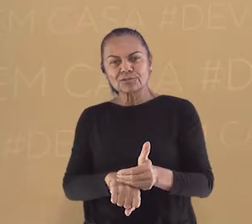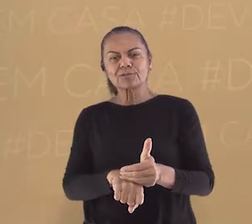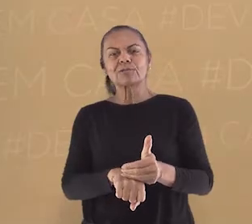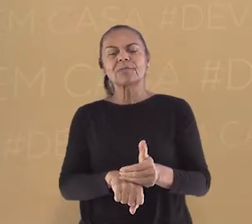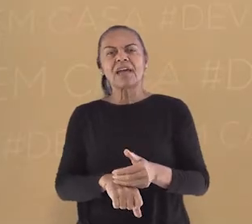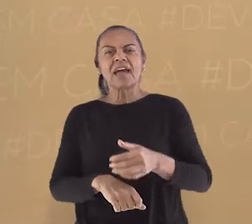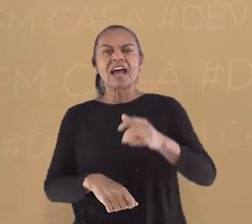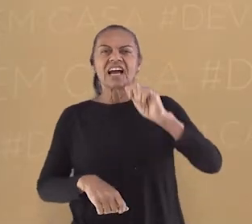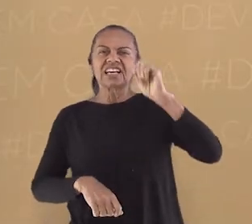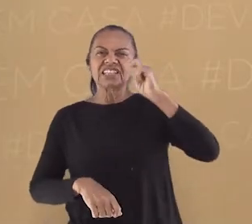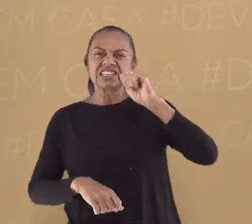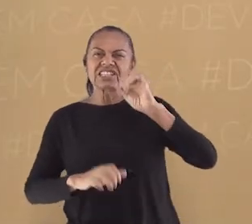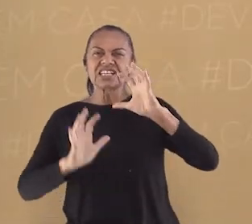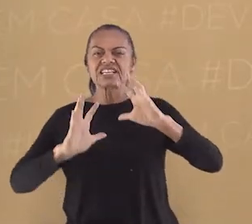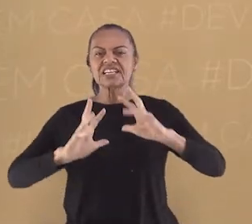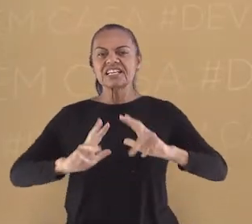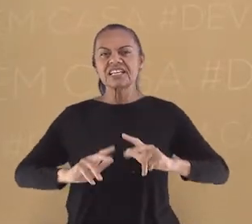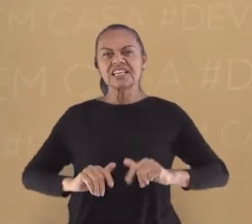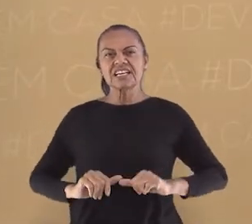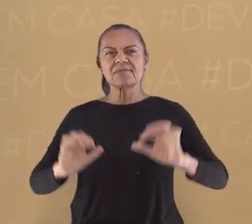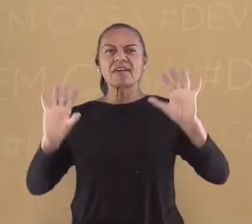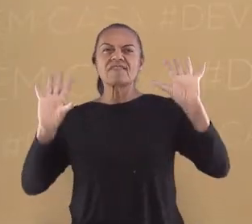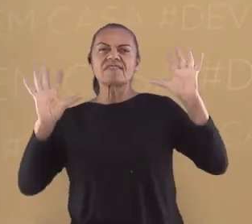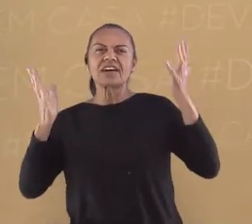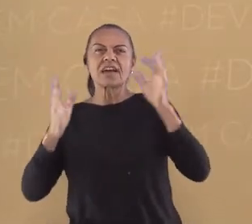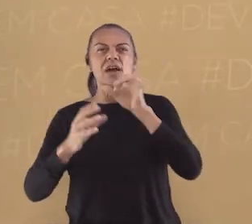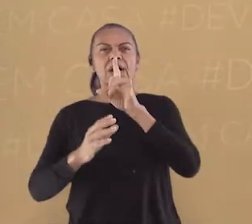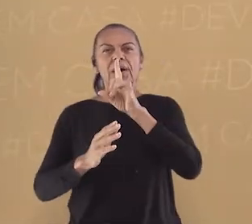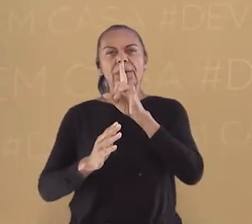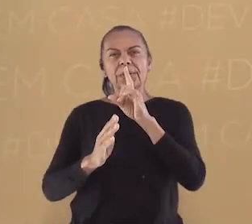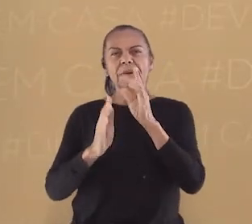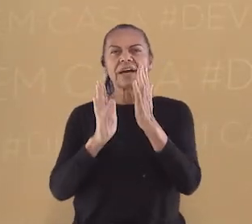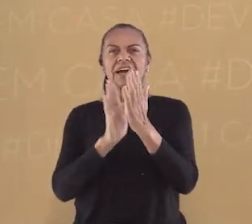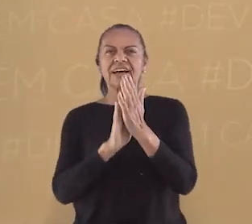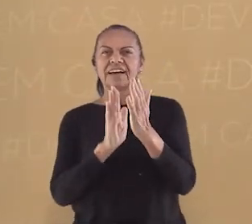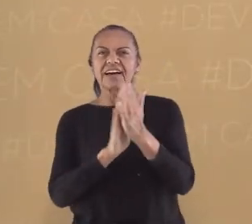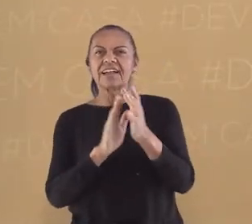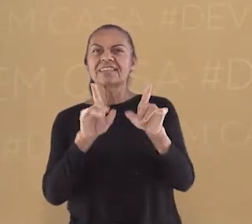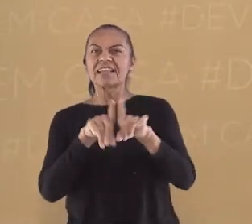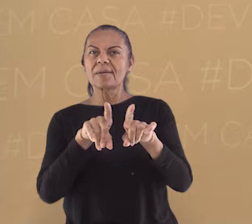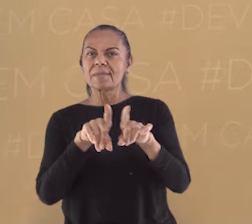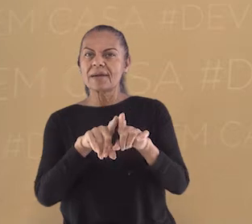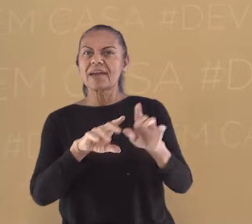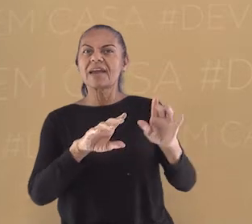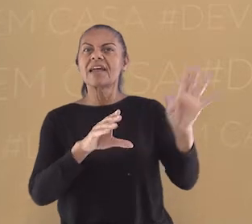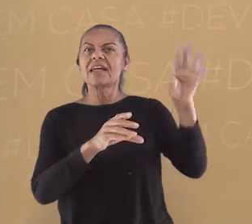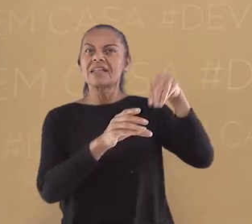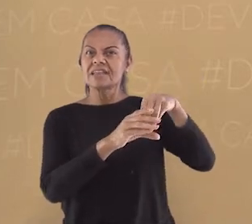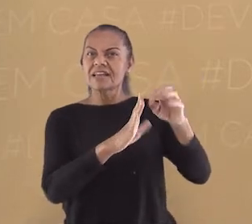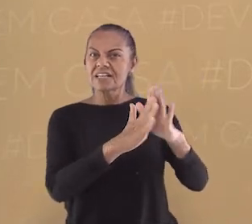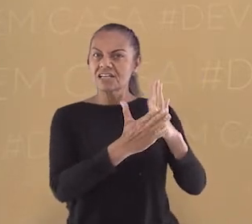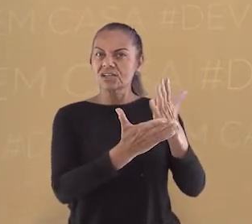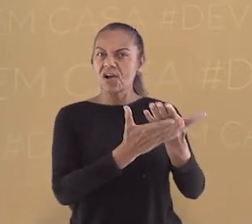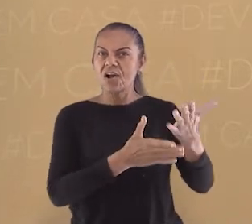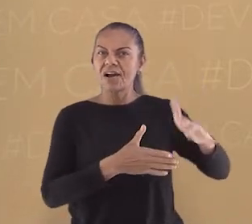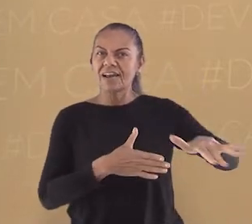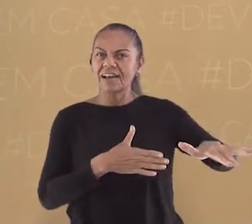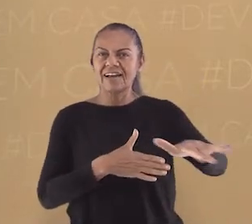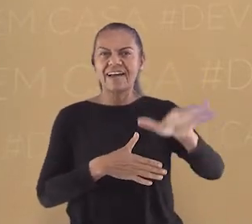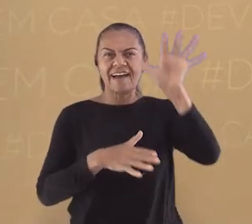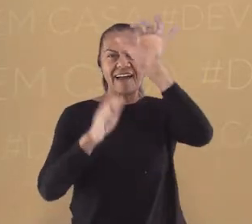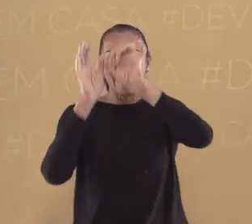comunitária, como ritos de comemoração, aniversário, rito de aprendizagem na escola e também os ritos